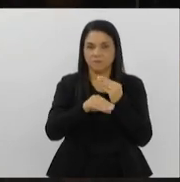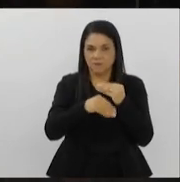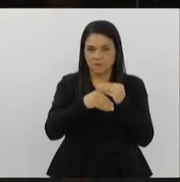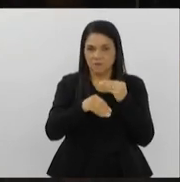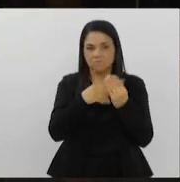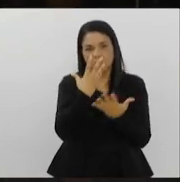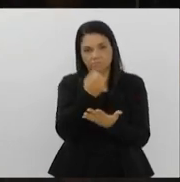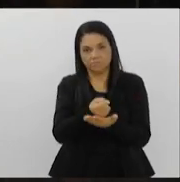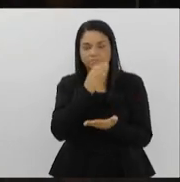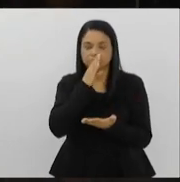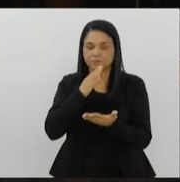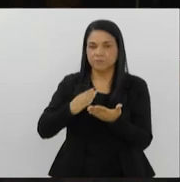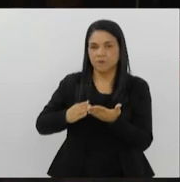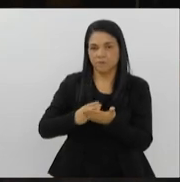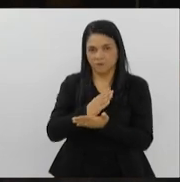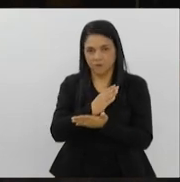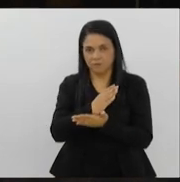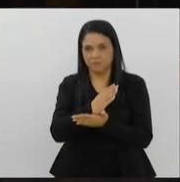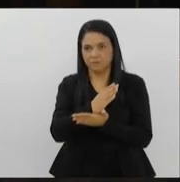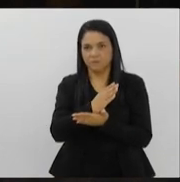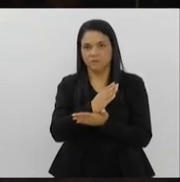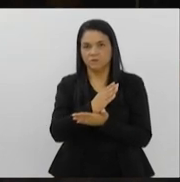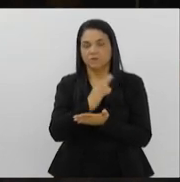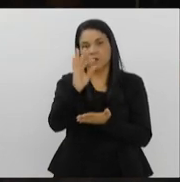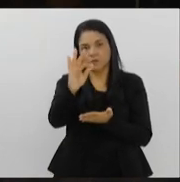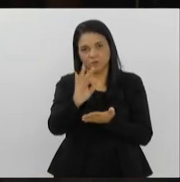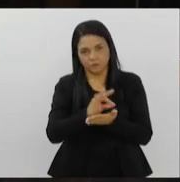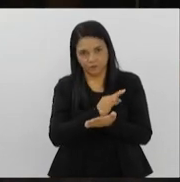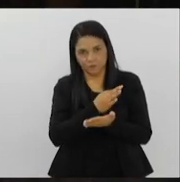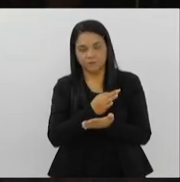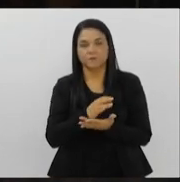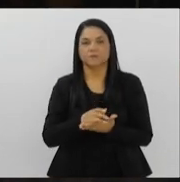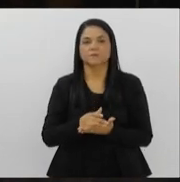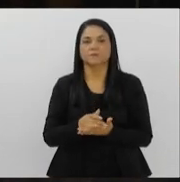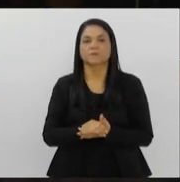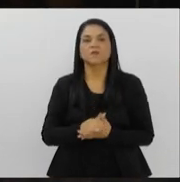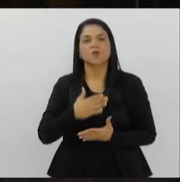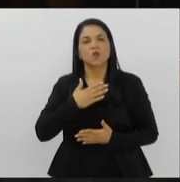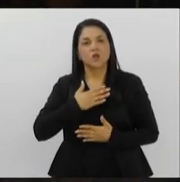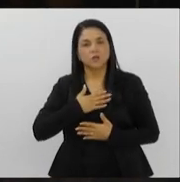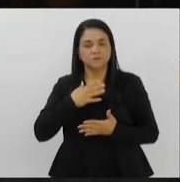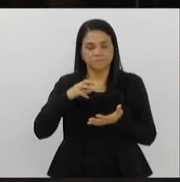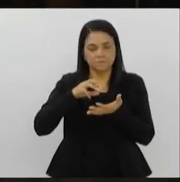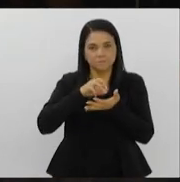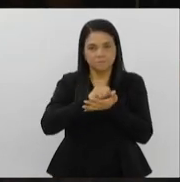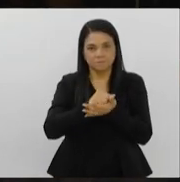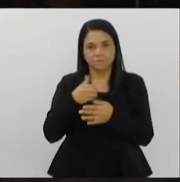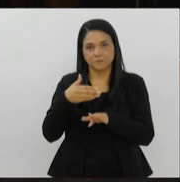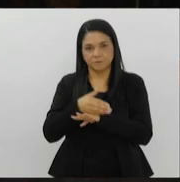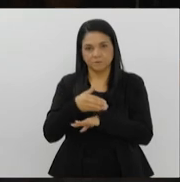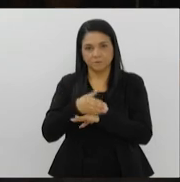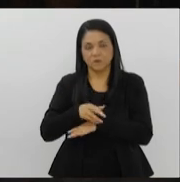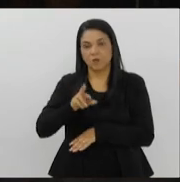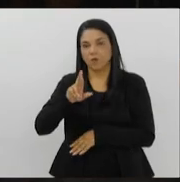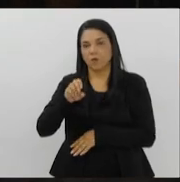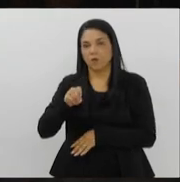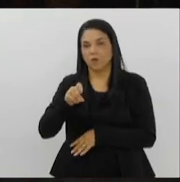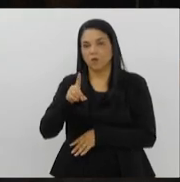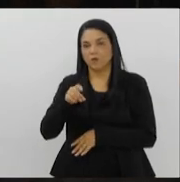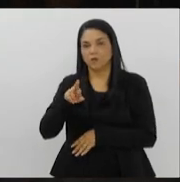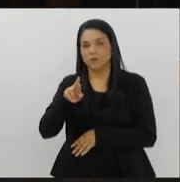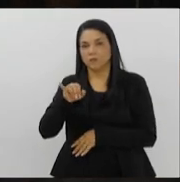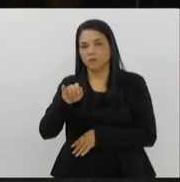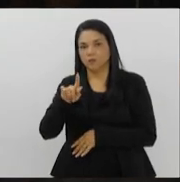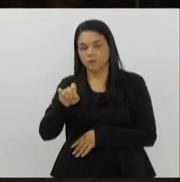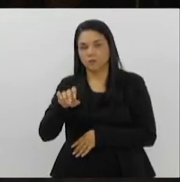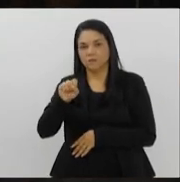que aprovam, permaneçam como estão. Aprovado, vai a autógrafo. Gostaria de registrar a presença do Rodrigo Santana, vereador do